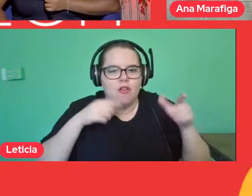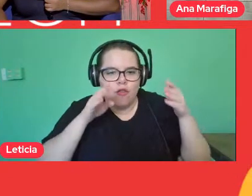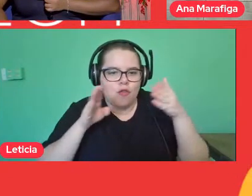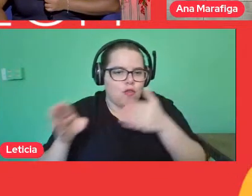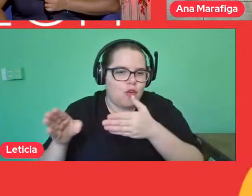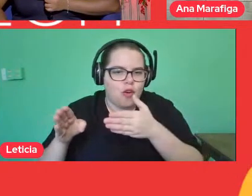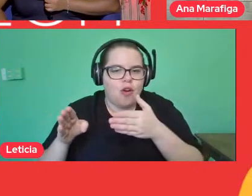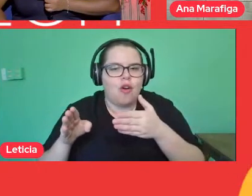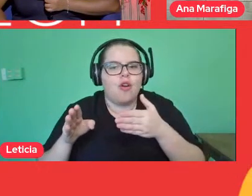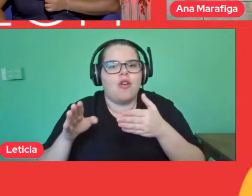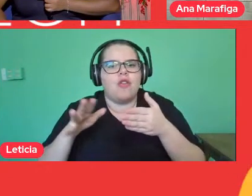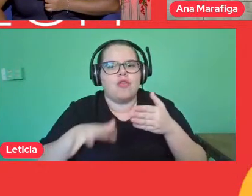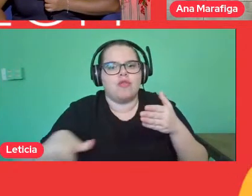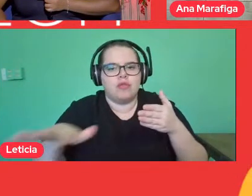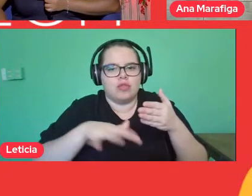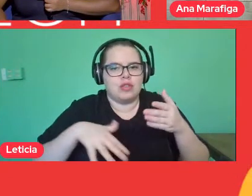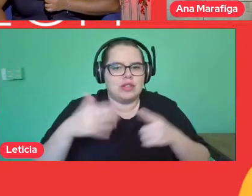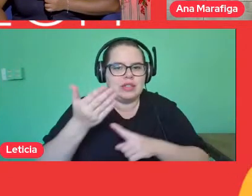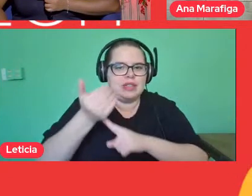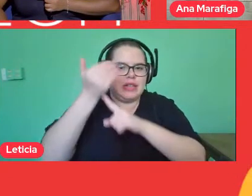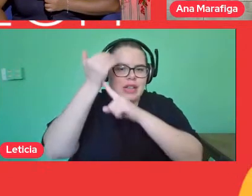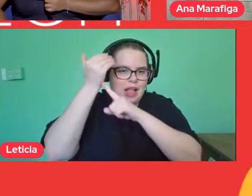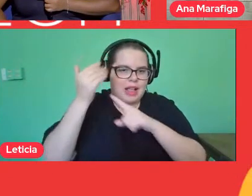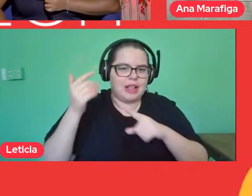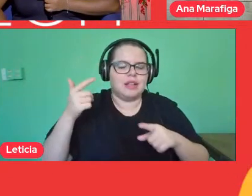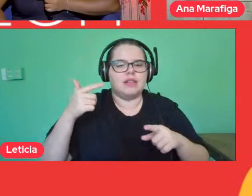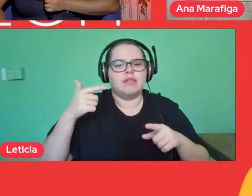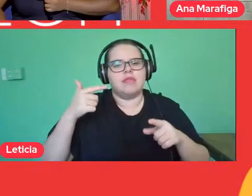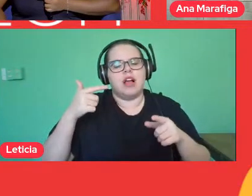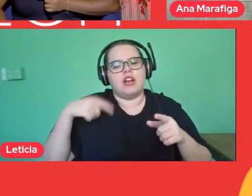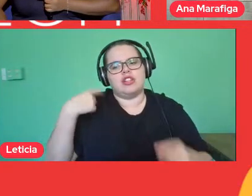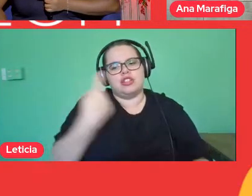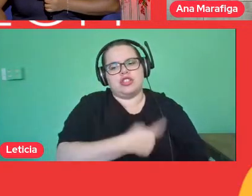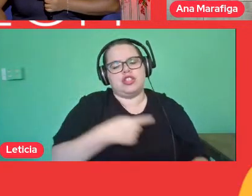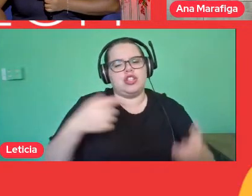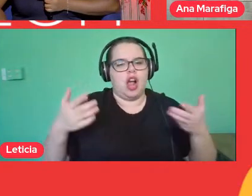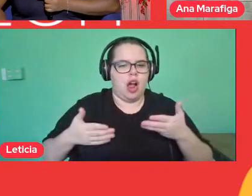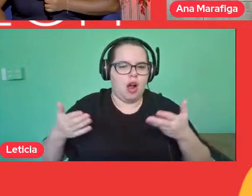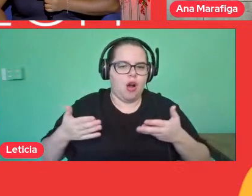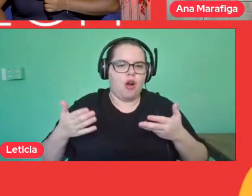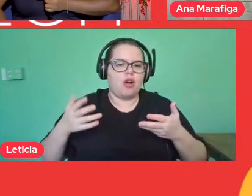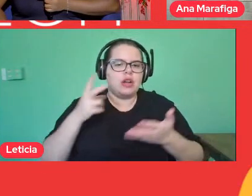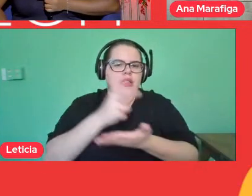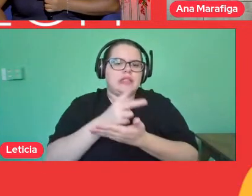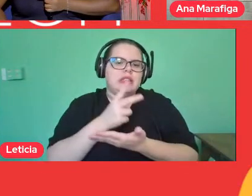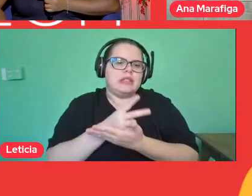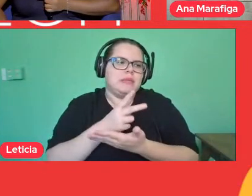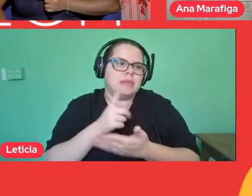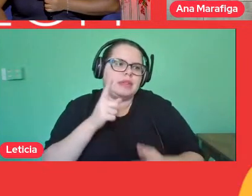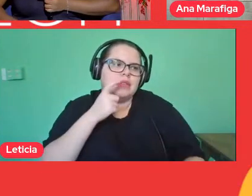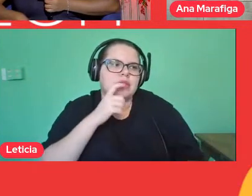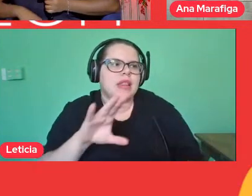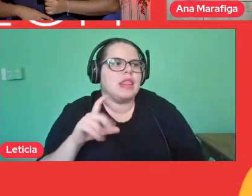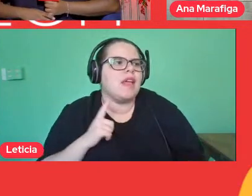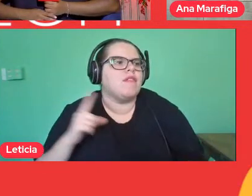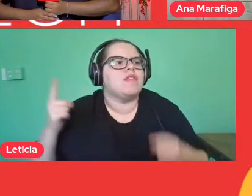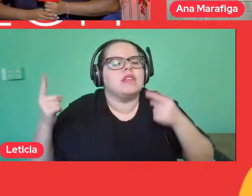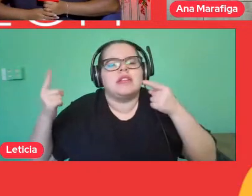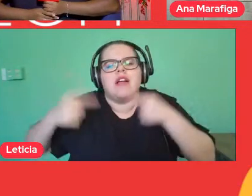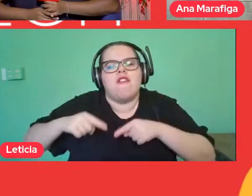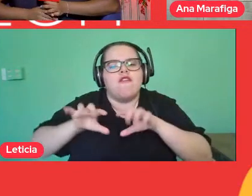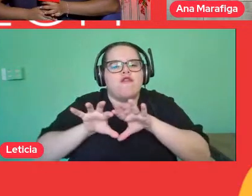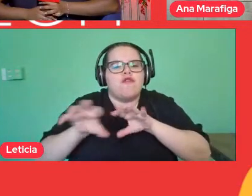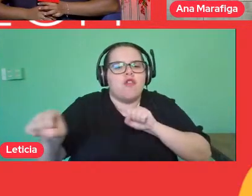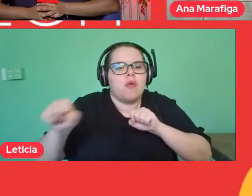um pouco mais na parte de tecnologia. A gente aqui na CIT sempre teve um desafio de formar